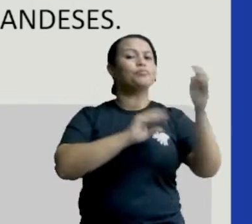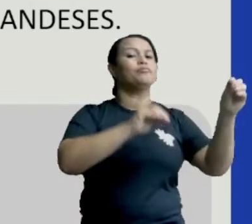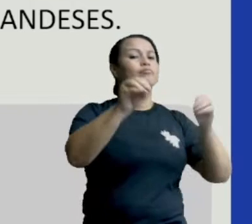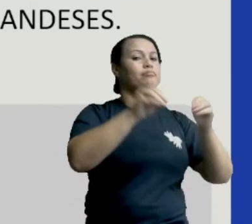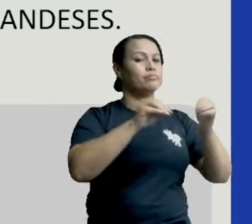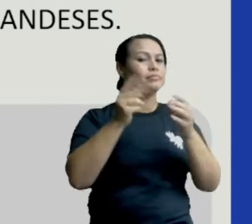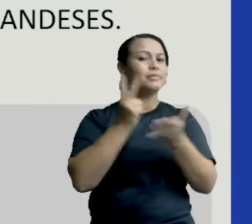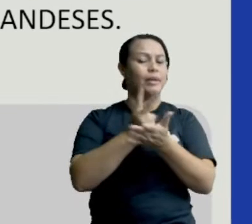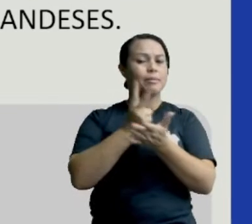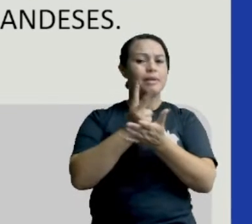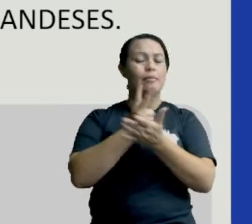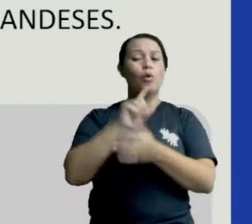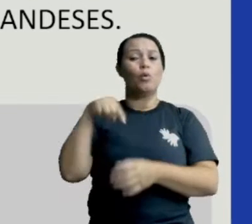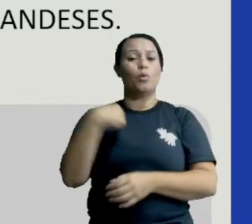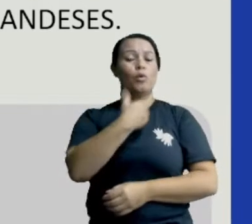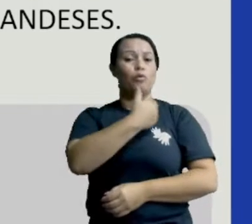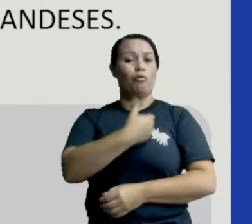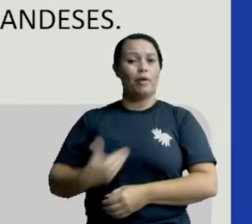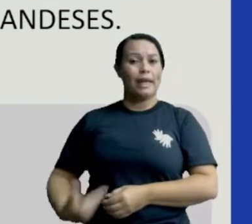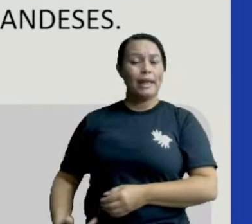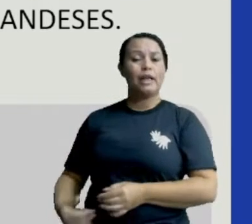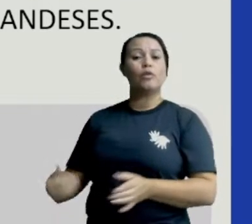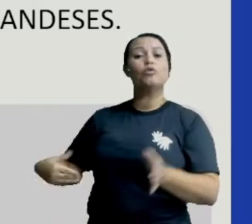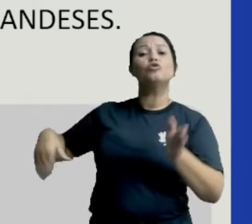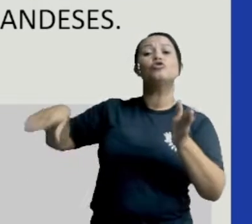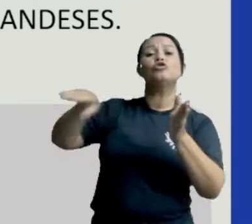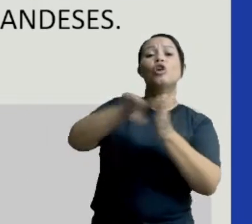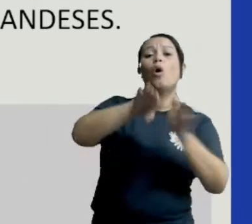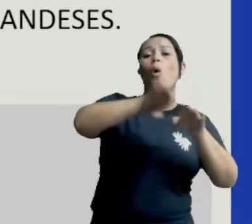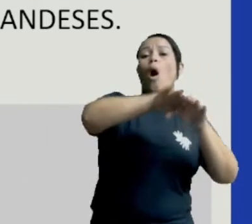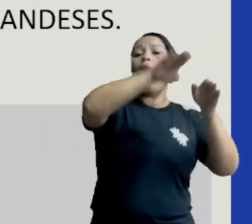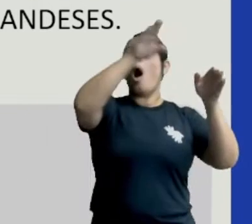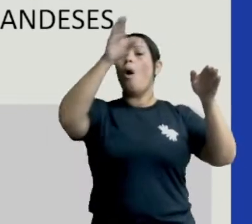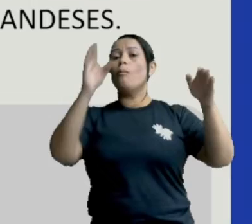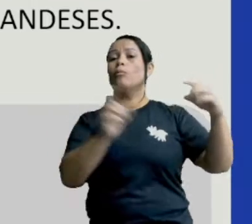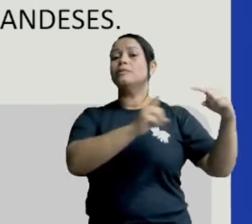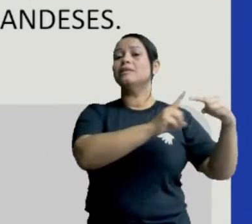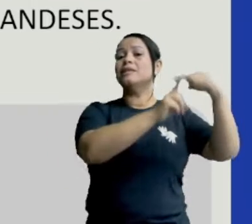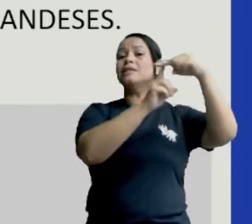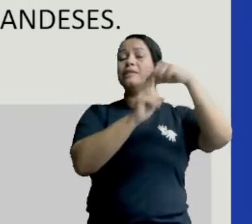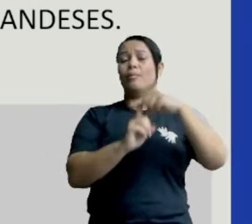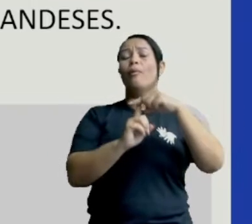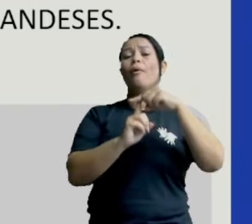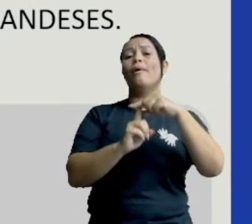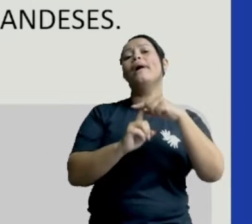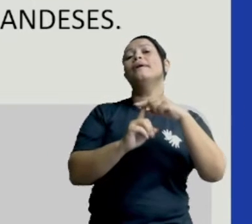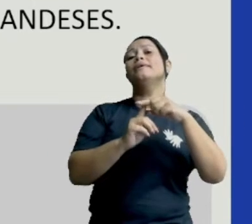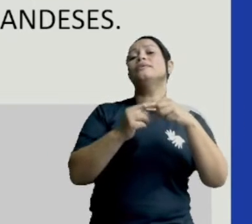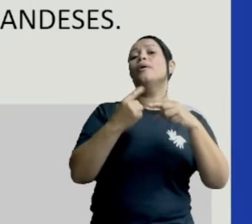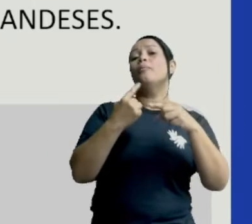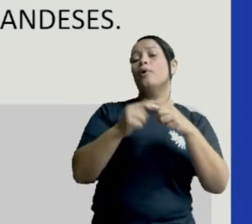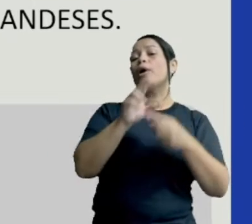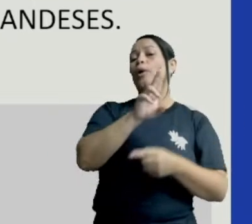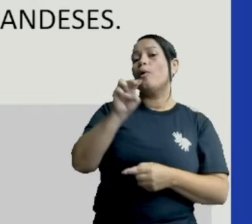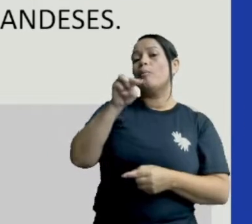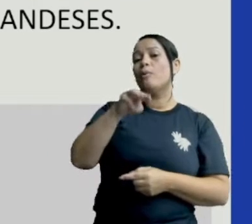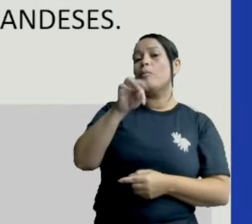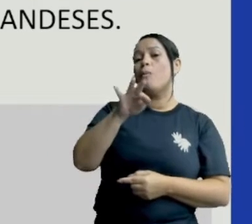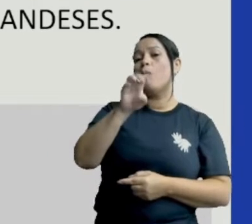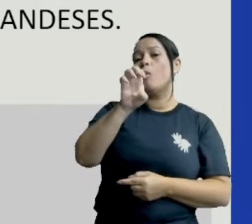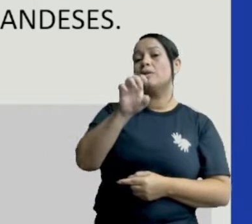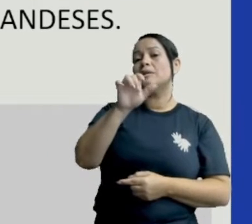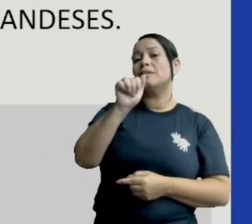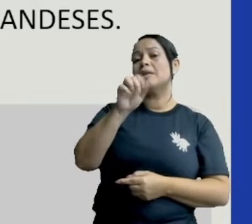esconderijo, nosso governador terminou chegando ao Monte das Tabocas, assim chamado por haver em